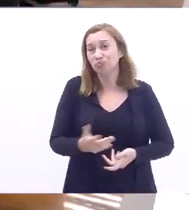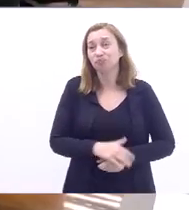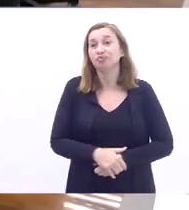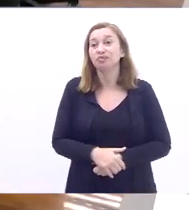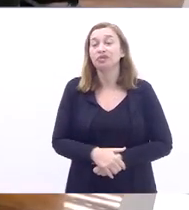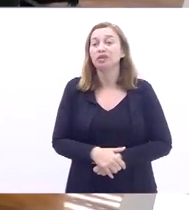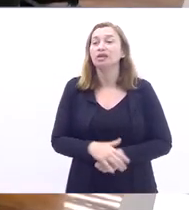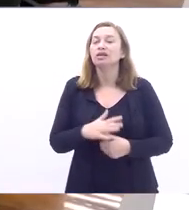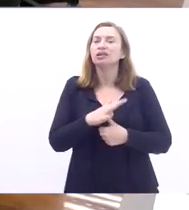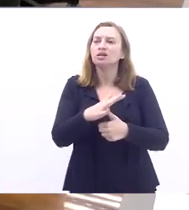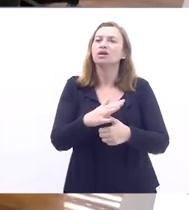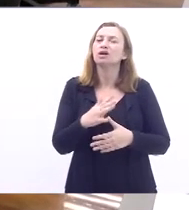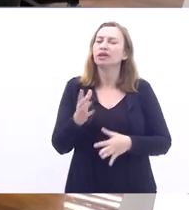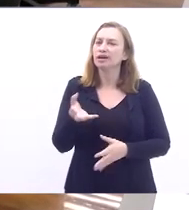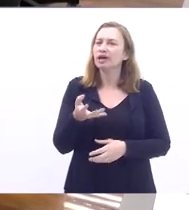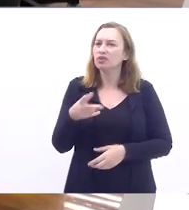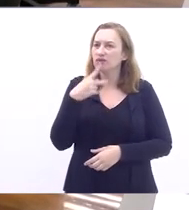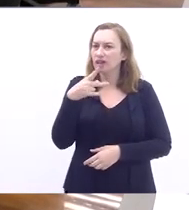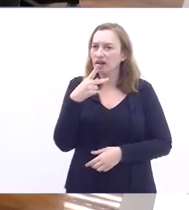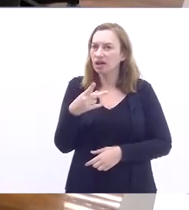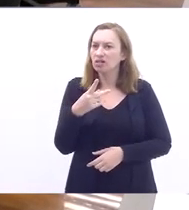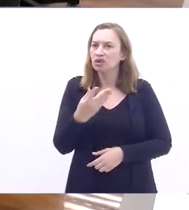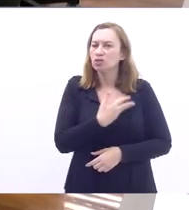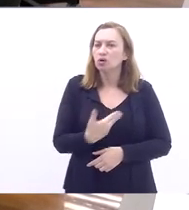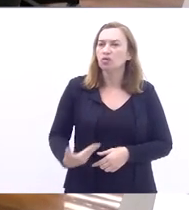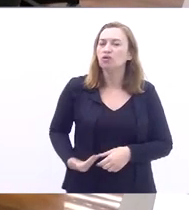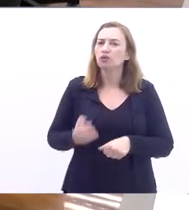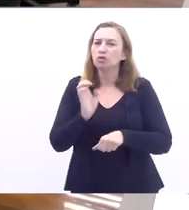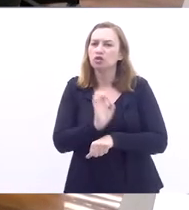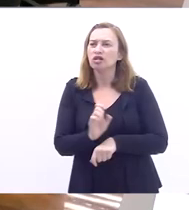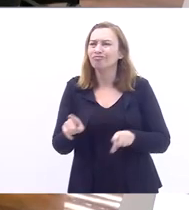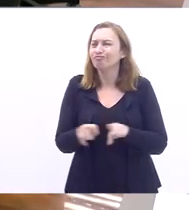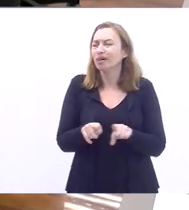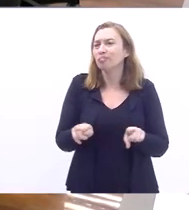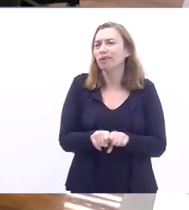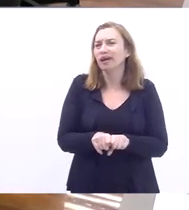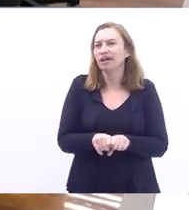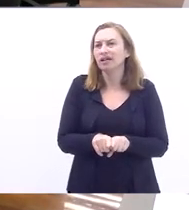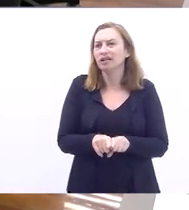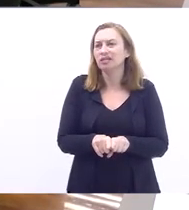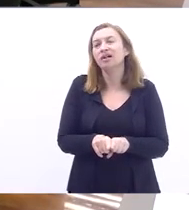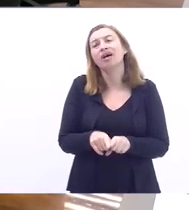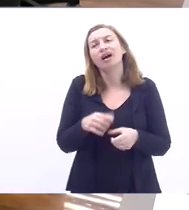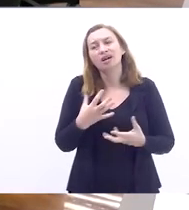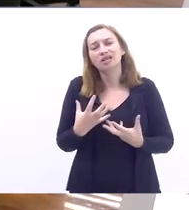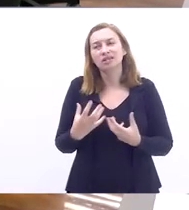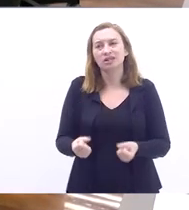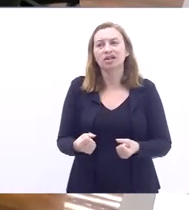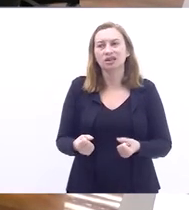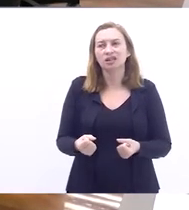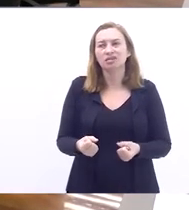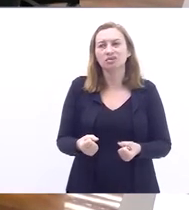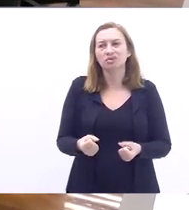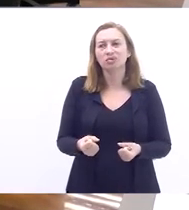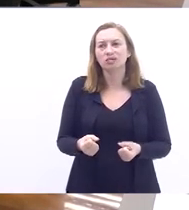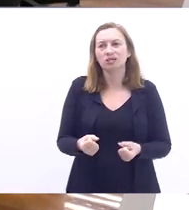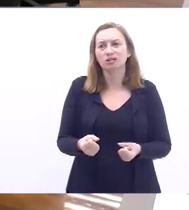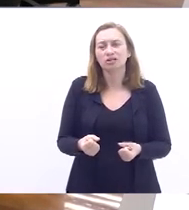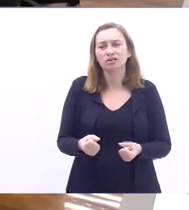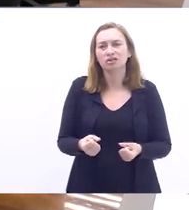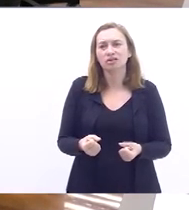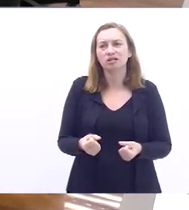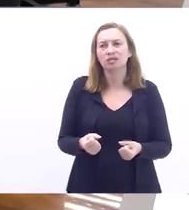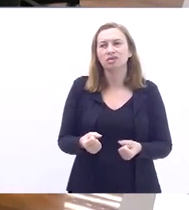corretor Mas cabe destacar que o governo do estado também está aceitando essa posição um